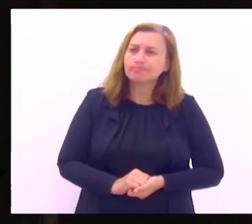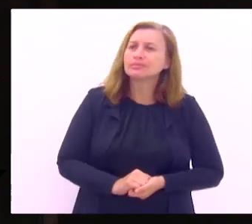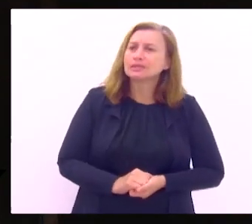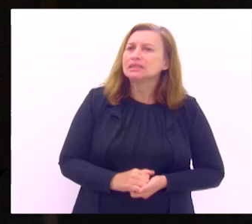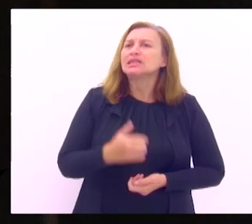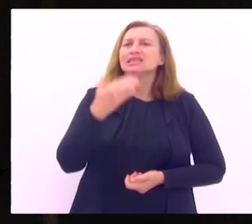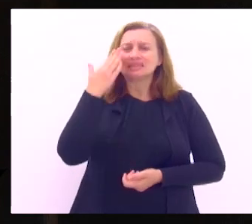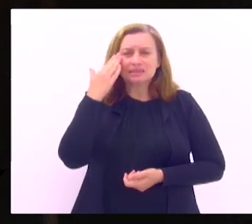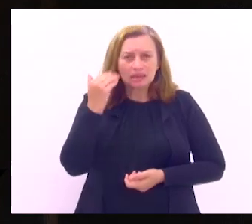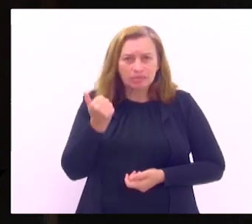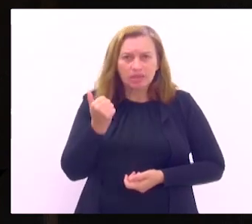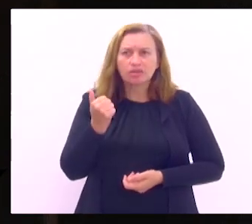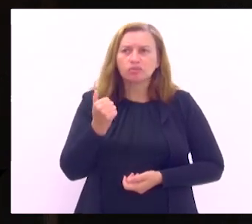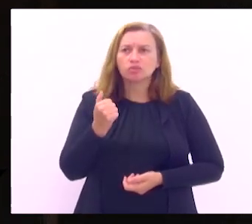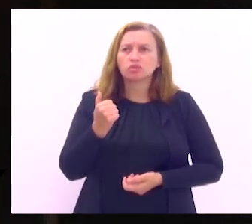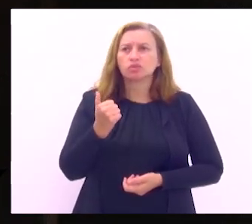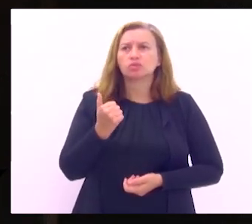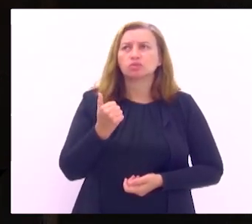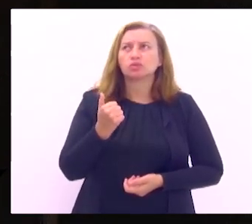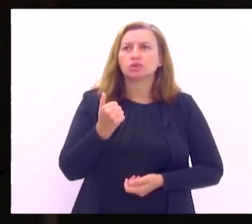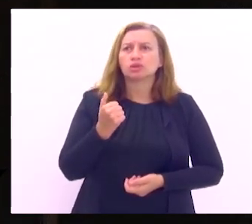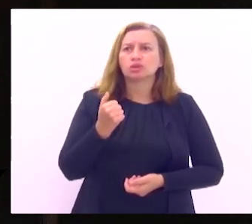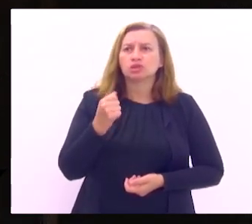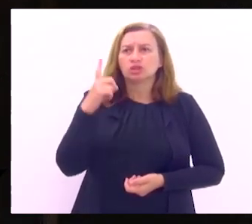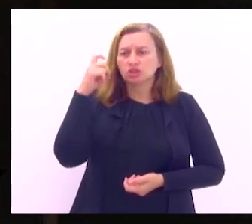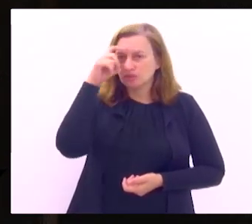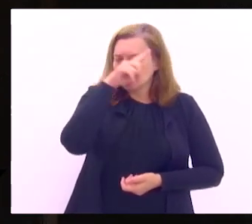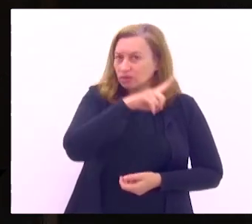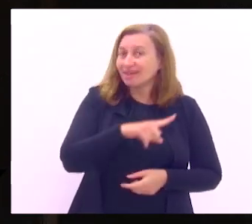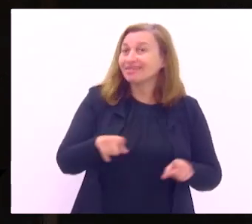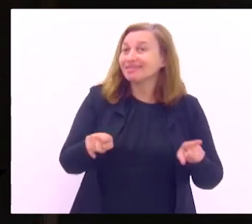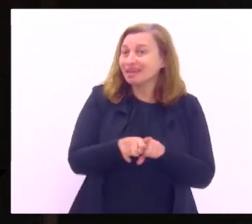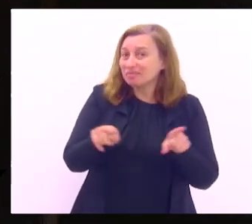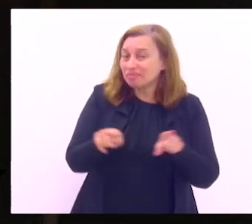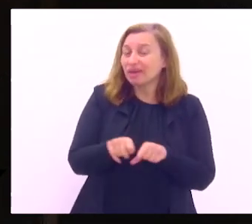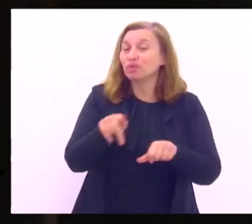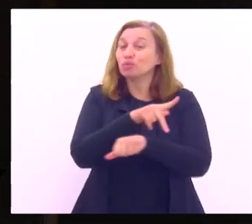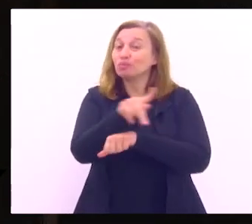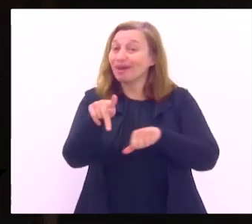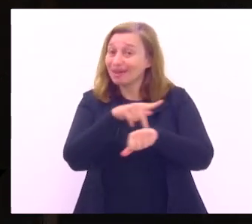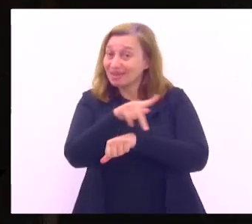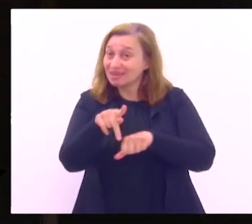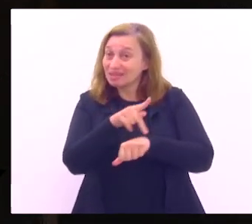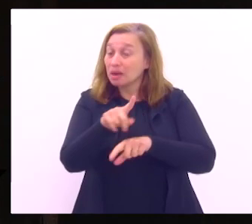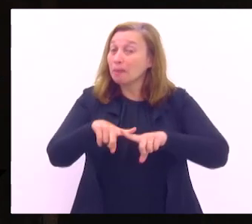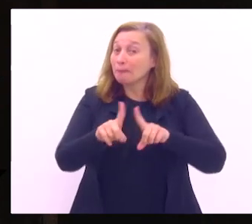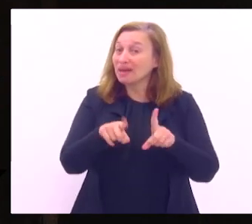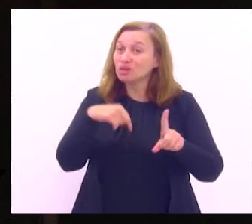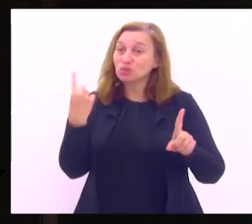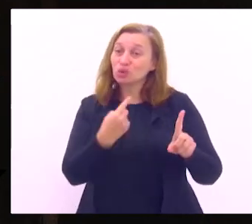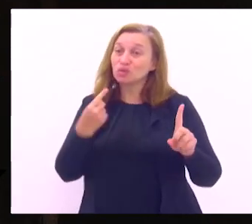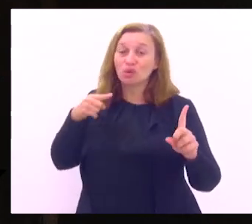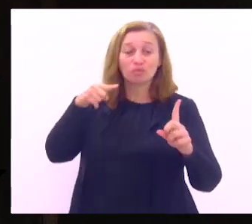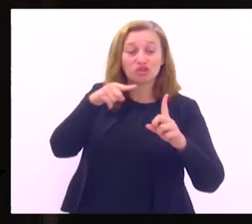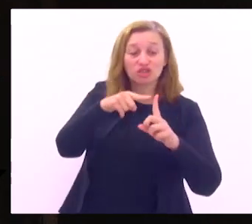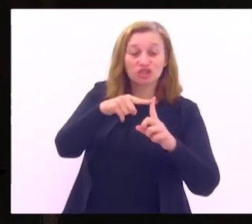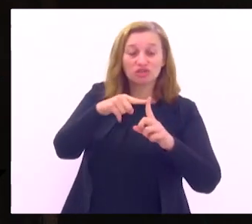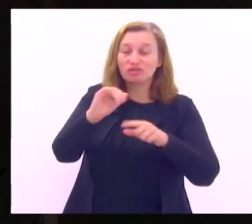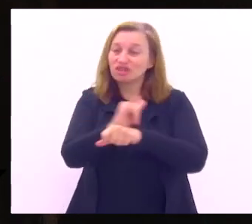sabemos das dificuldades até do país, mas o nosso objetivo é construir